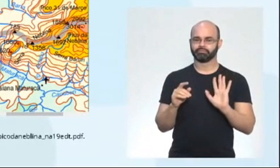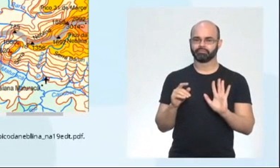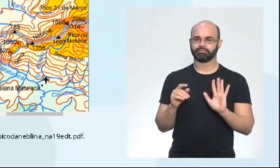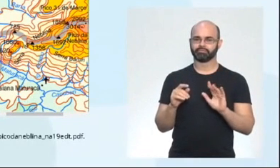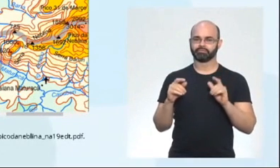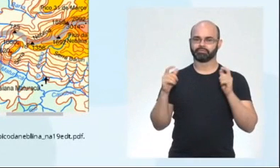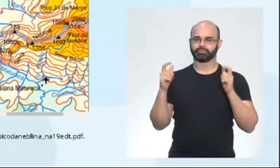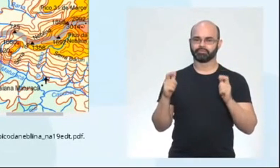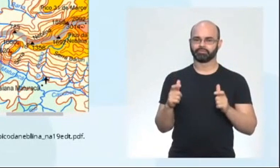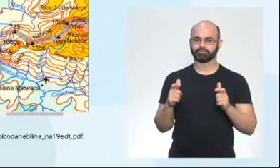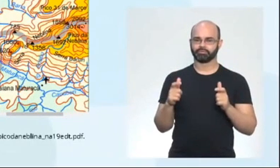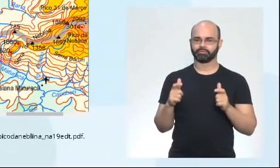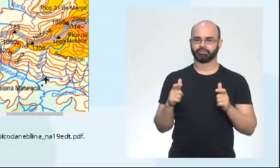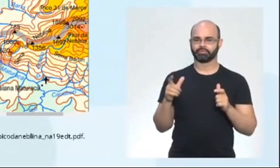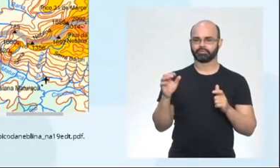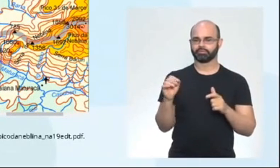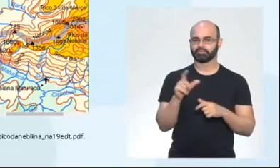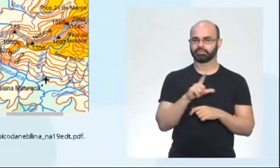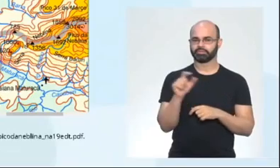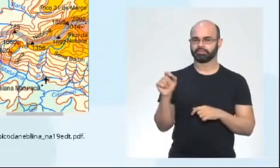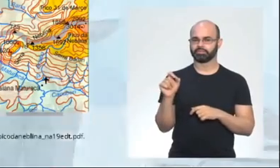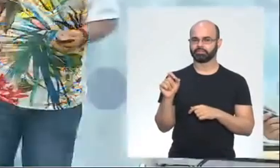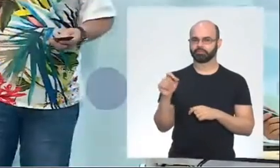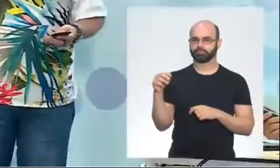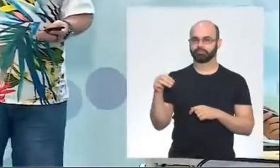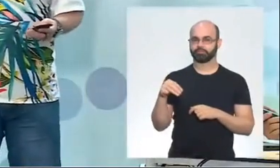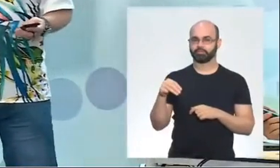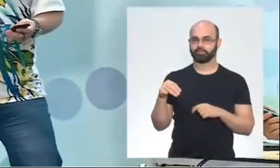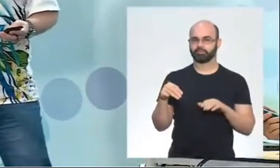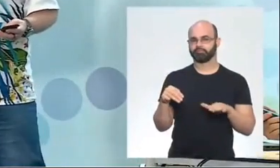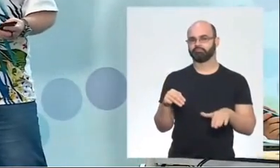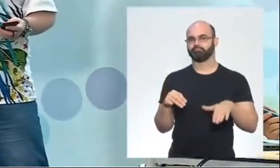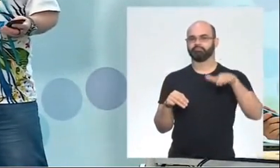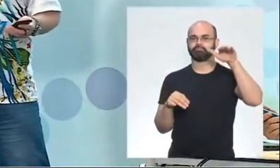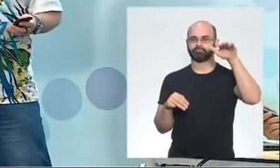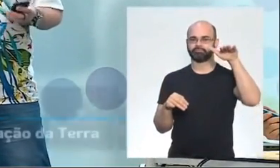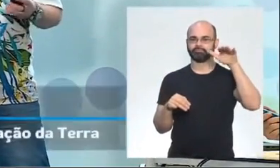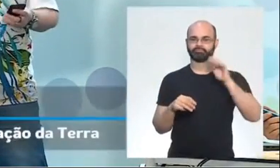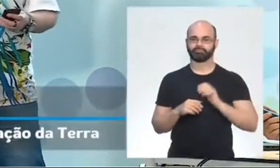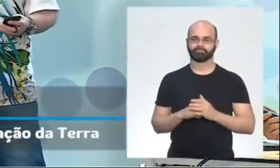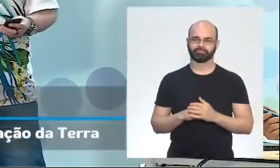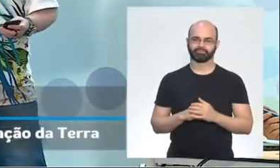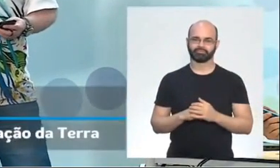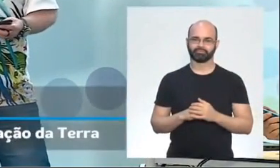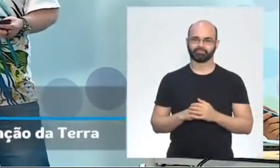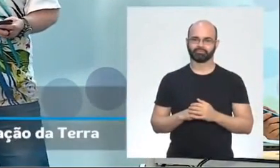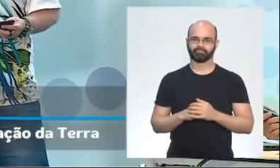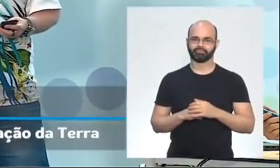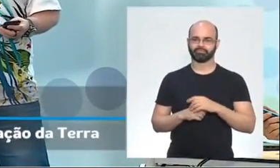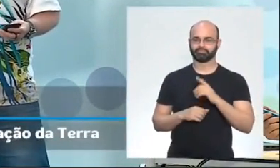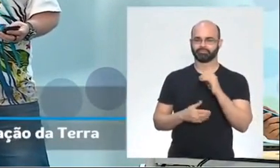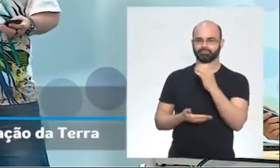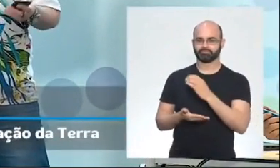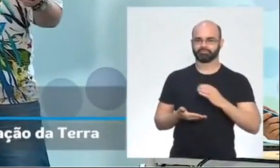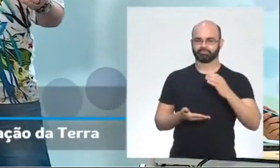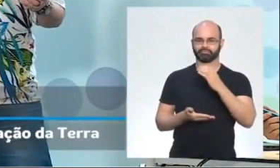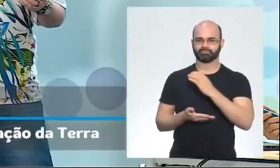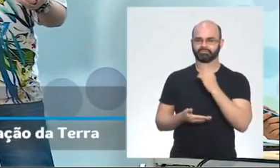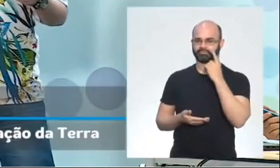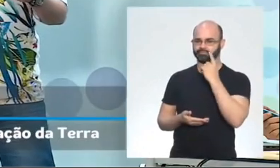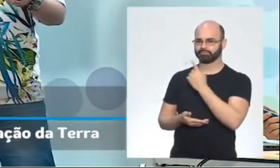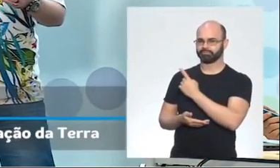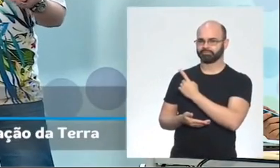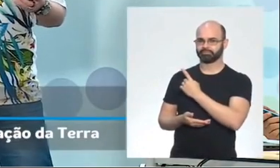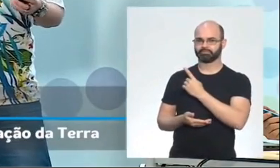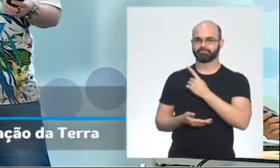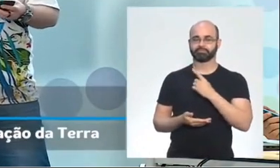sua base aí a 100 metros de altitude, tá? A gente vai observando essa carta topográfica, então é